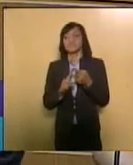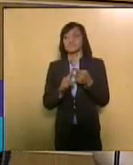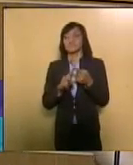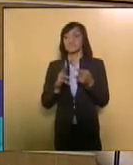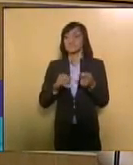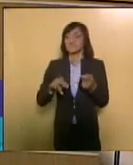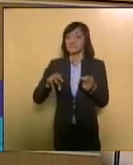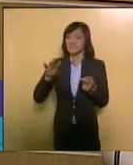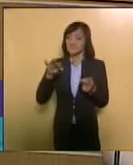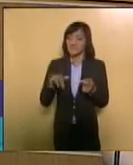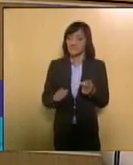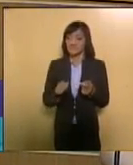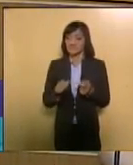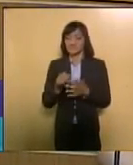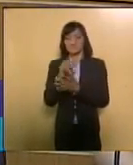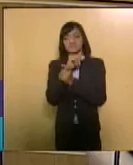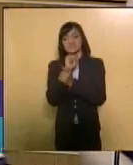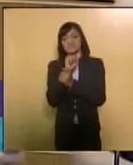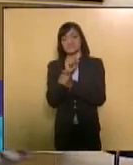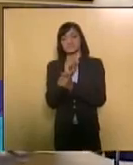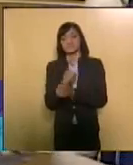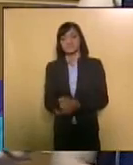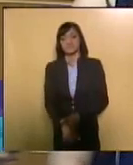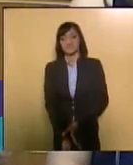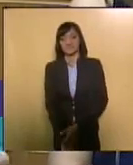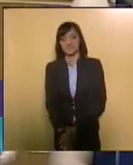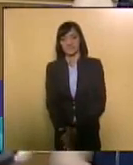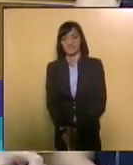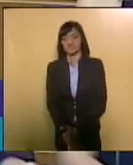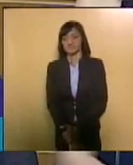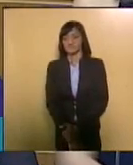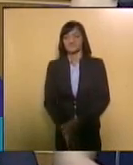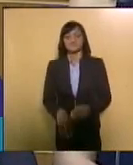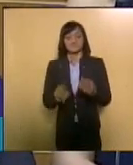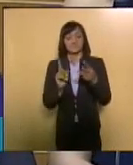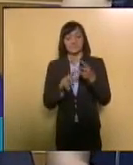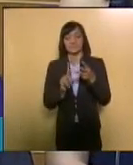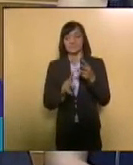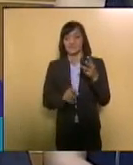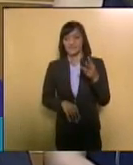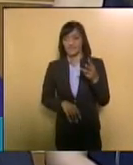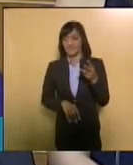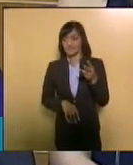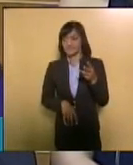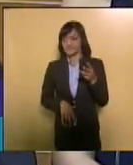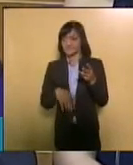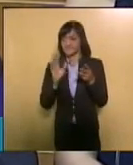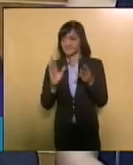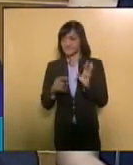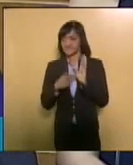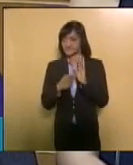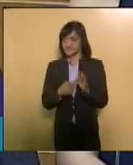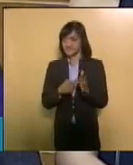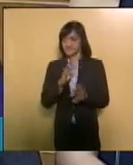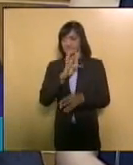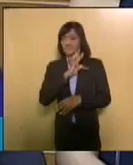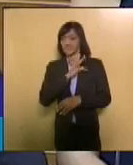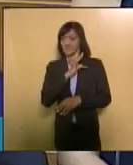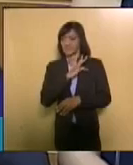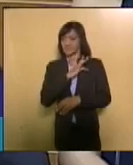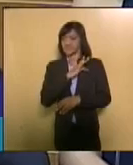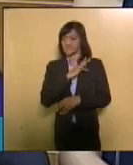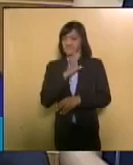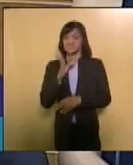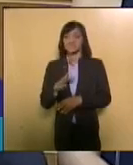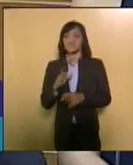que lidam com essa questão da segurança Além disso um terceiro ponto que é exatamente a difusão de técnicas de construção